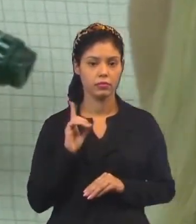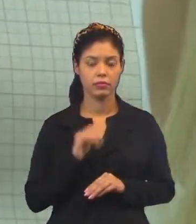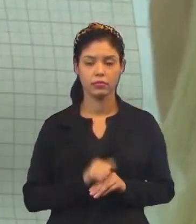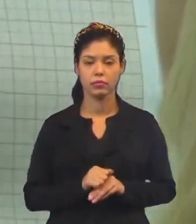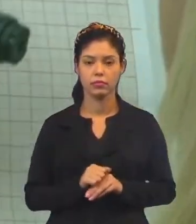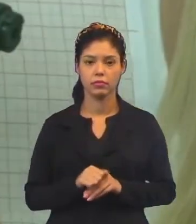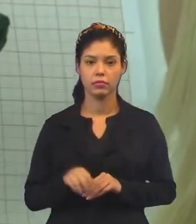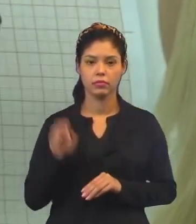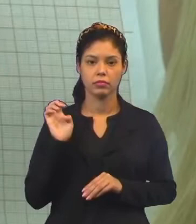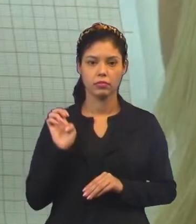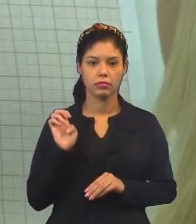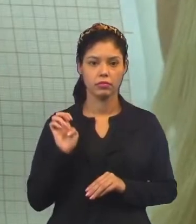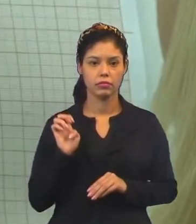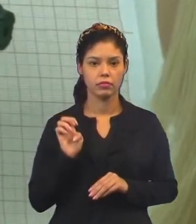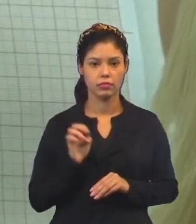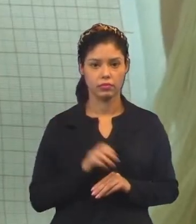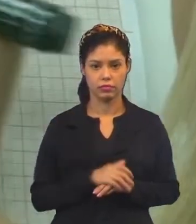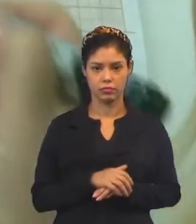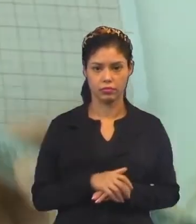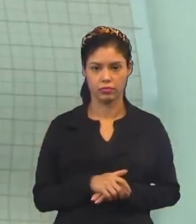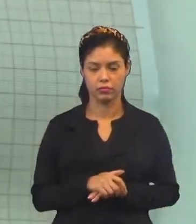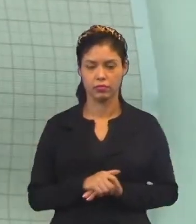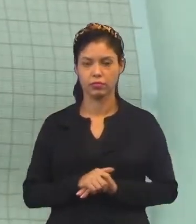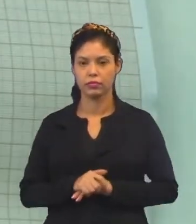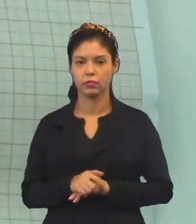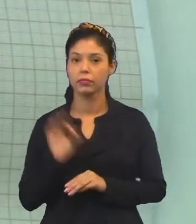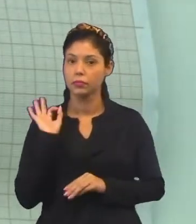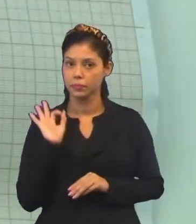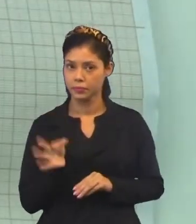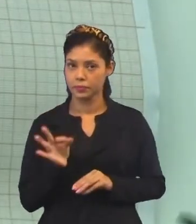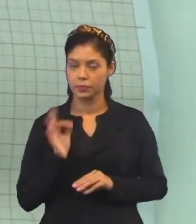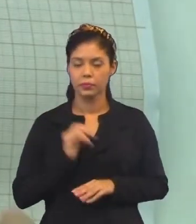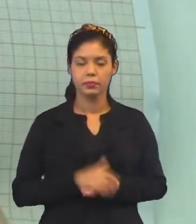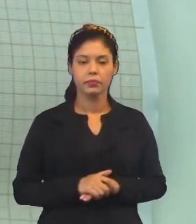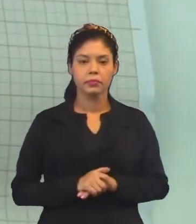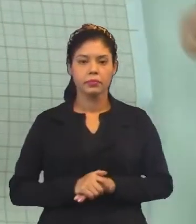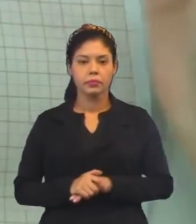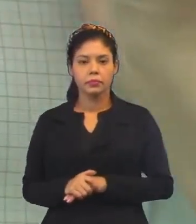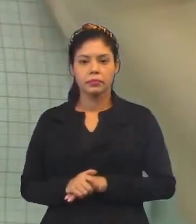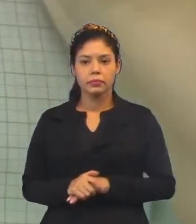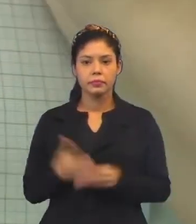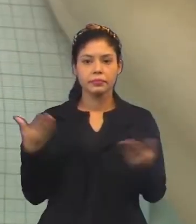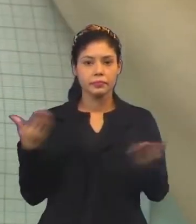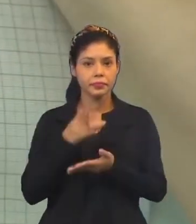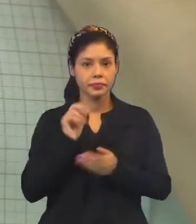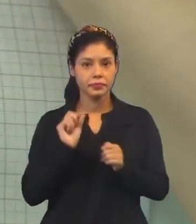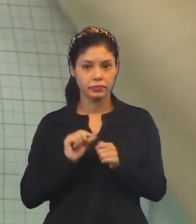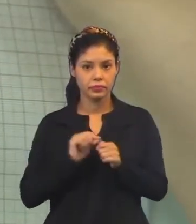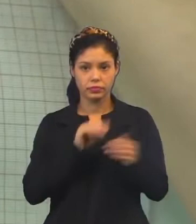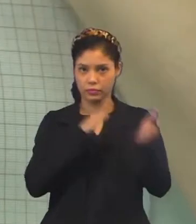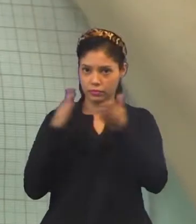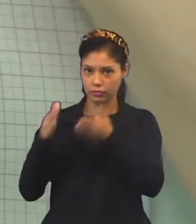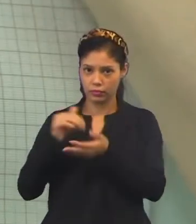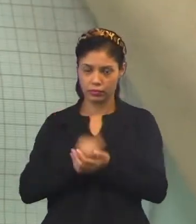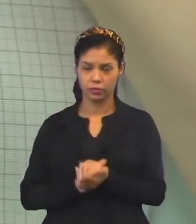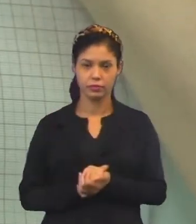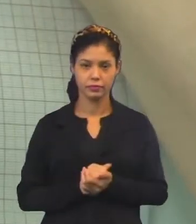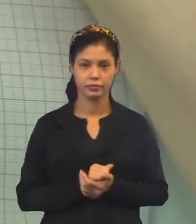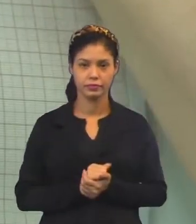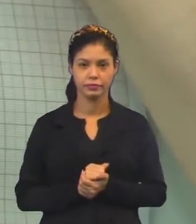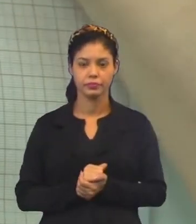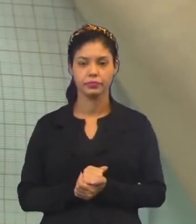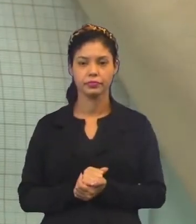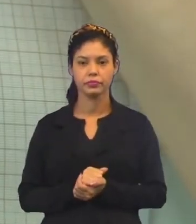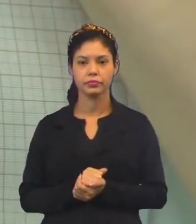figura D e essa de figura E, certo? Então, nós vamos fazer os cálculos aqui do lado, ó. Qual o